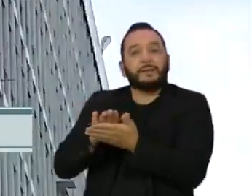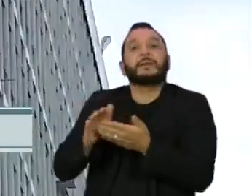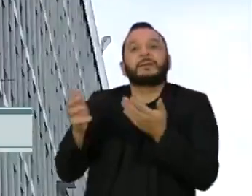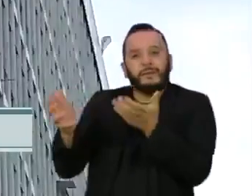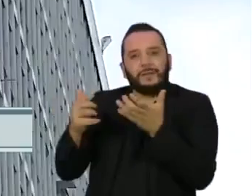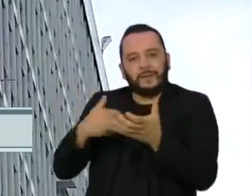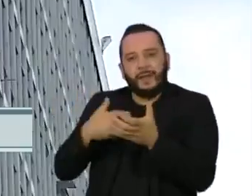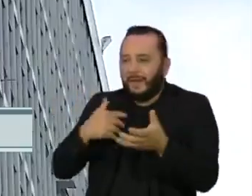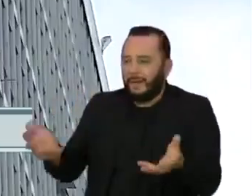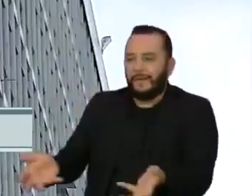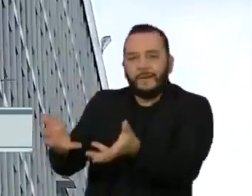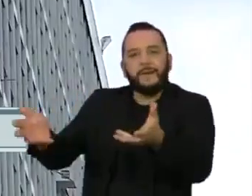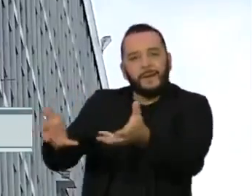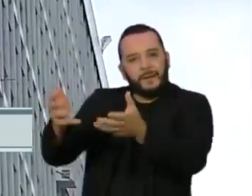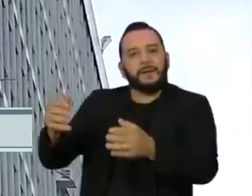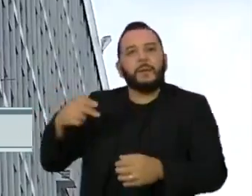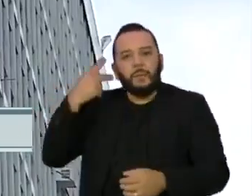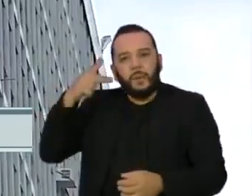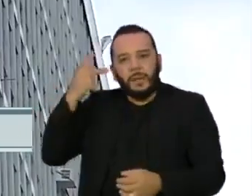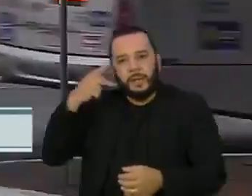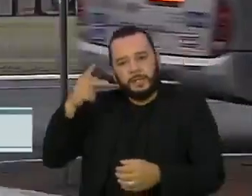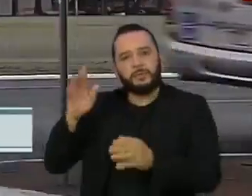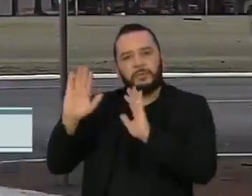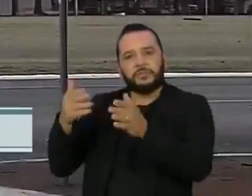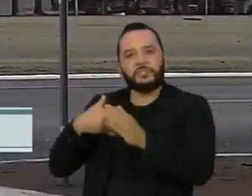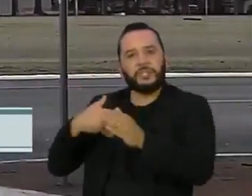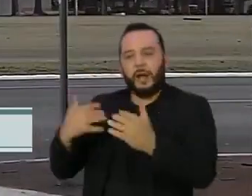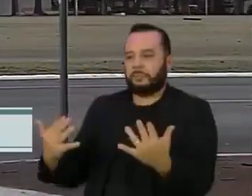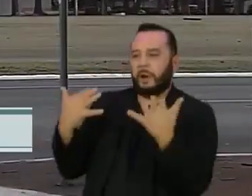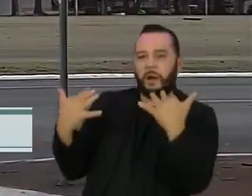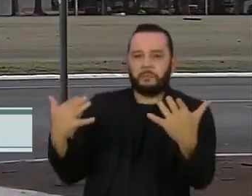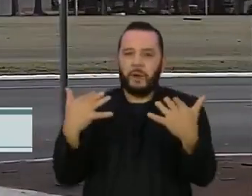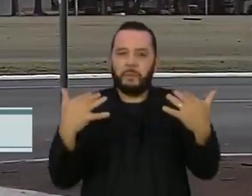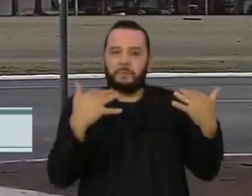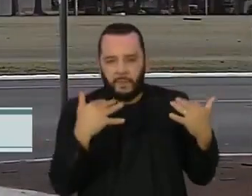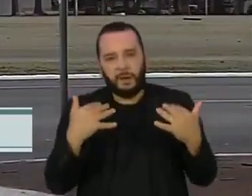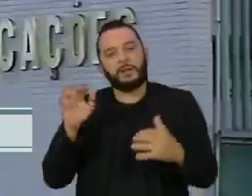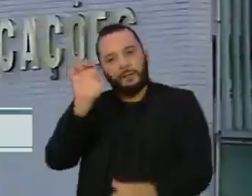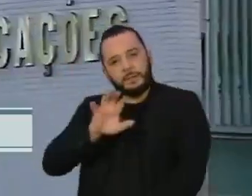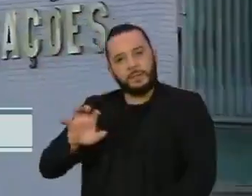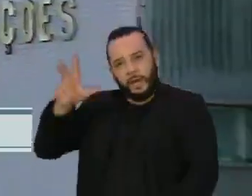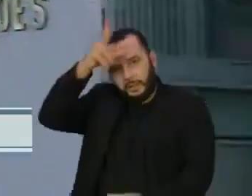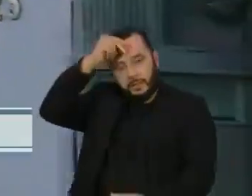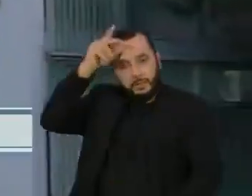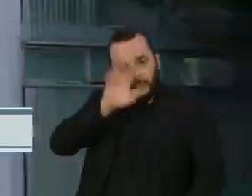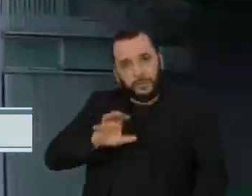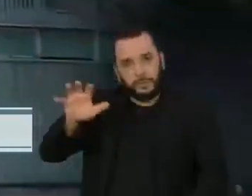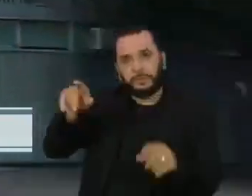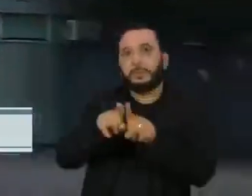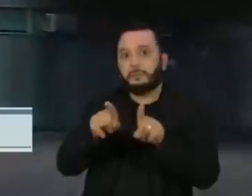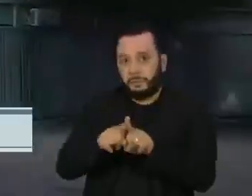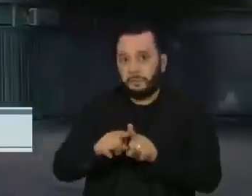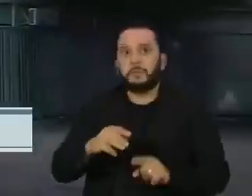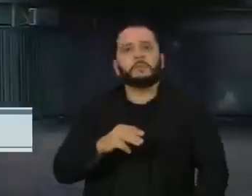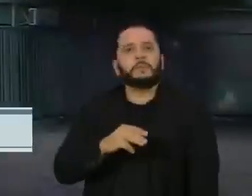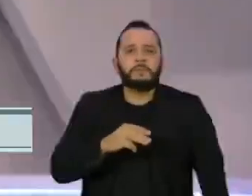desses políticos nos estados e municípios de origem. O Ministério do Desenvolvimento Regional nega qualquer irregularidade.